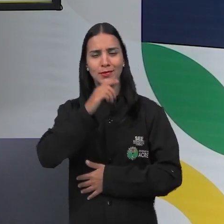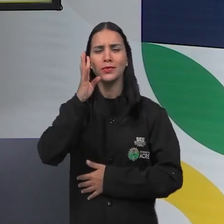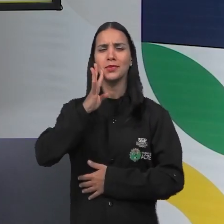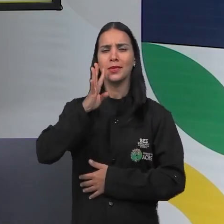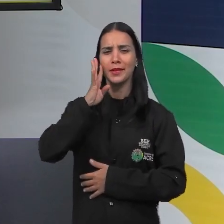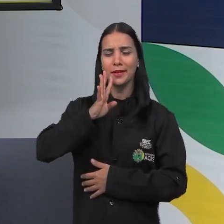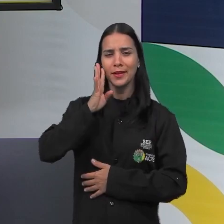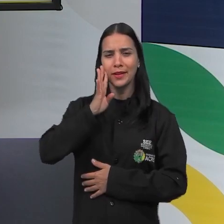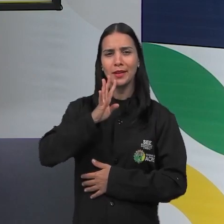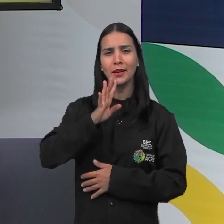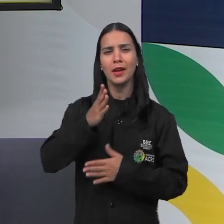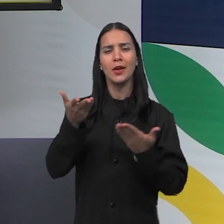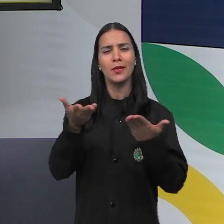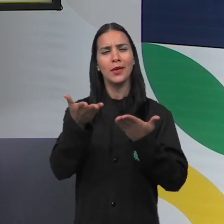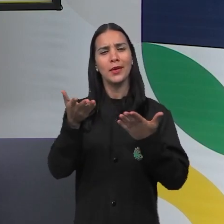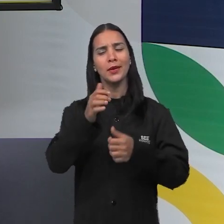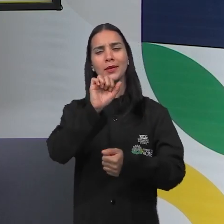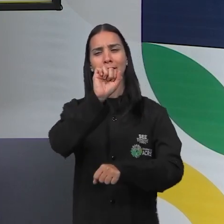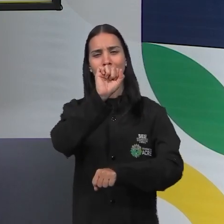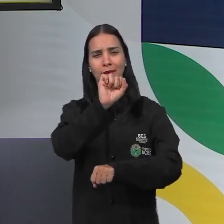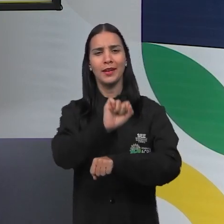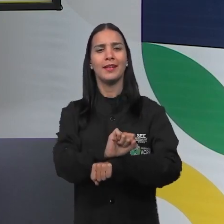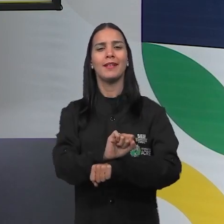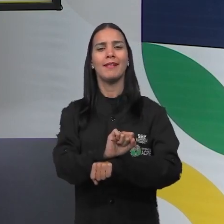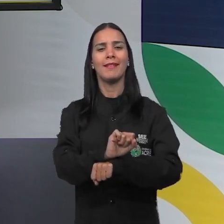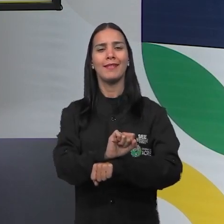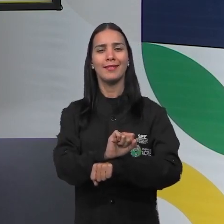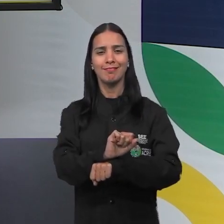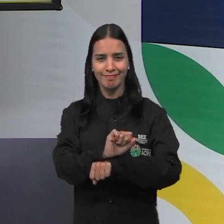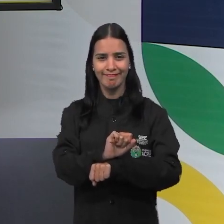eu vou parar por aqui. Vou